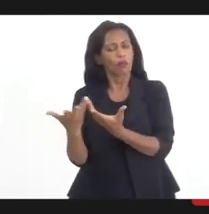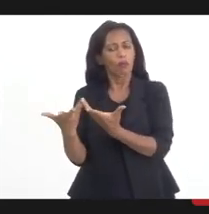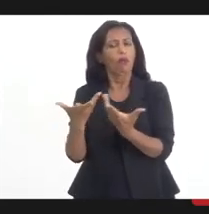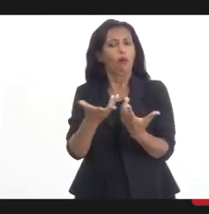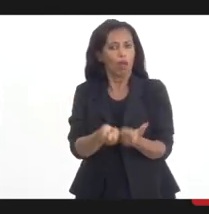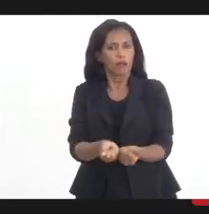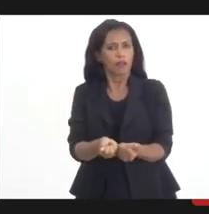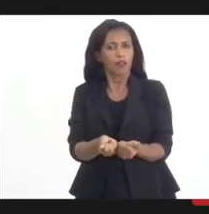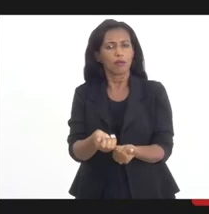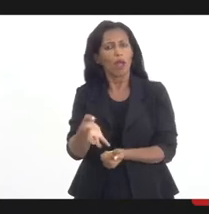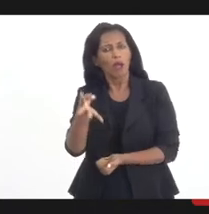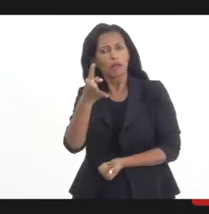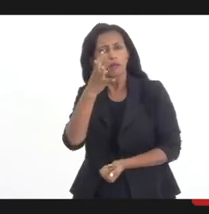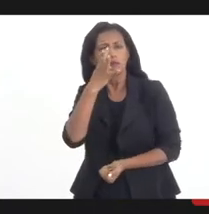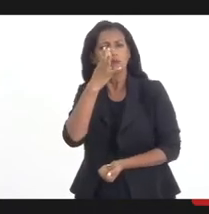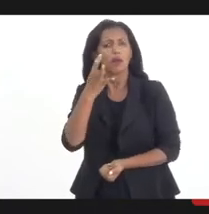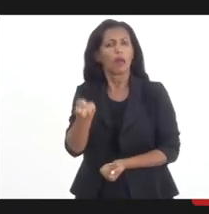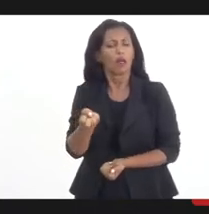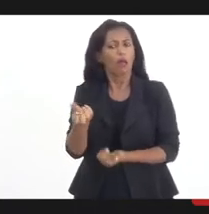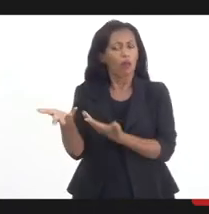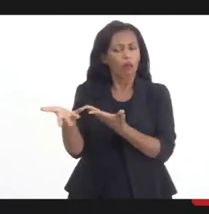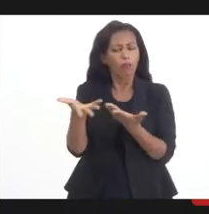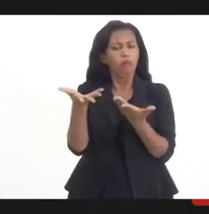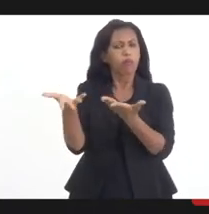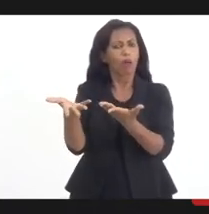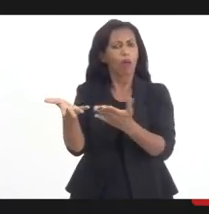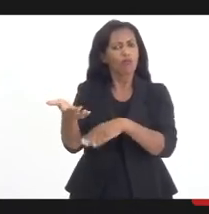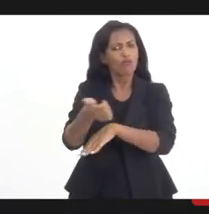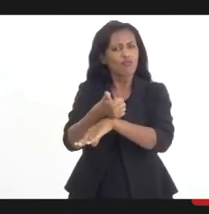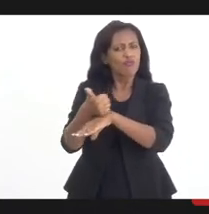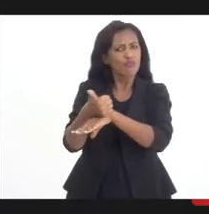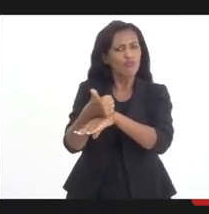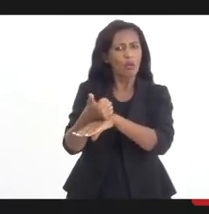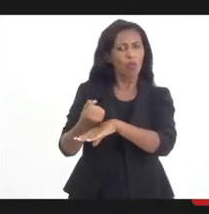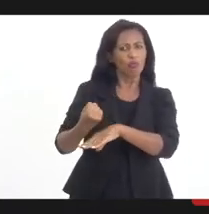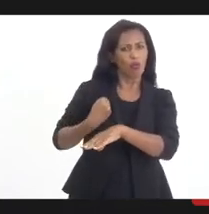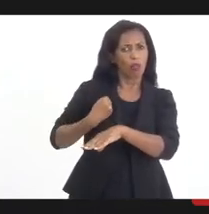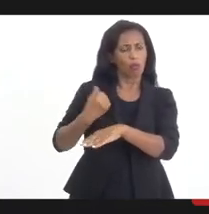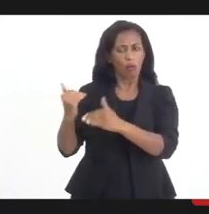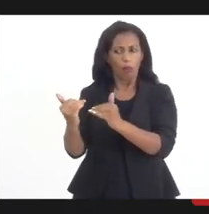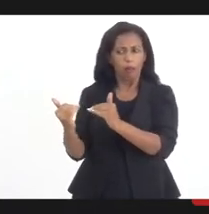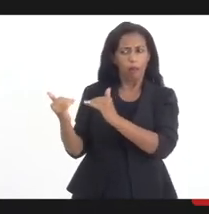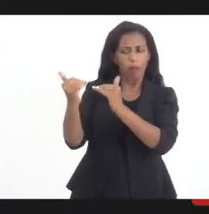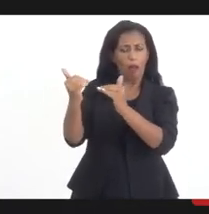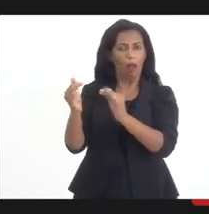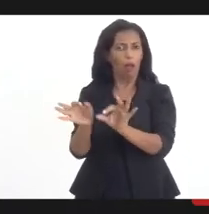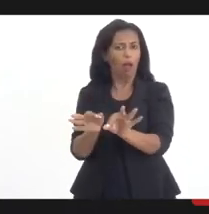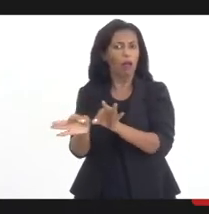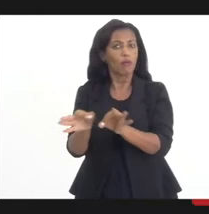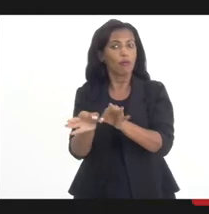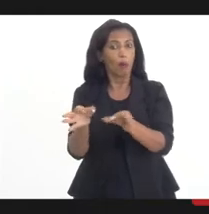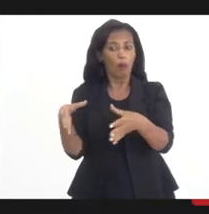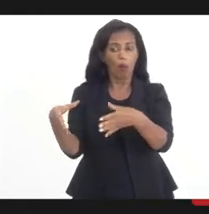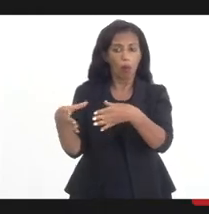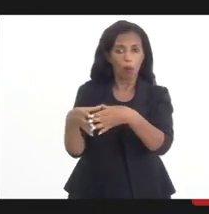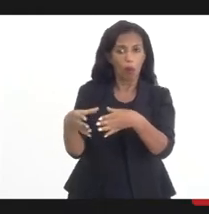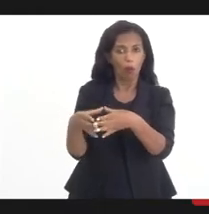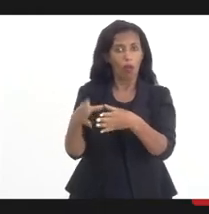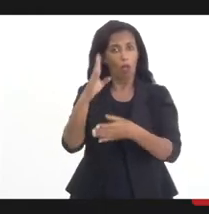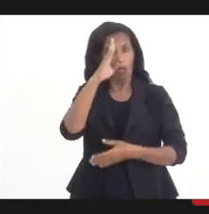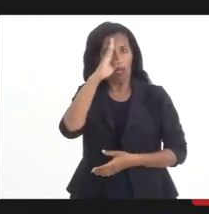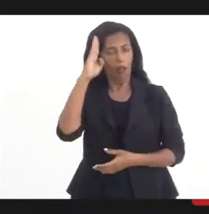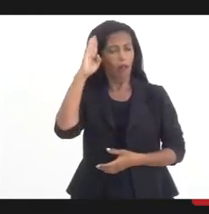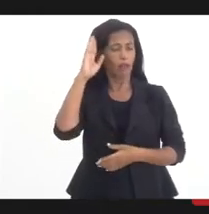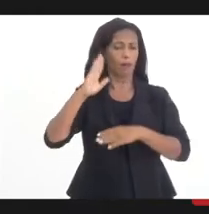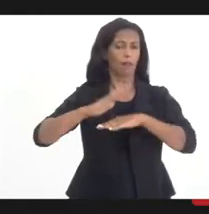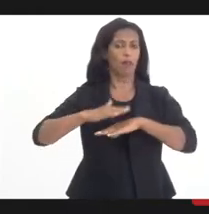é admirável, é absolutamente digno de nota e de mérito a forma com que a comunidade acadêmica da UESO, há mais